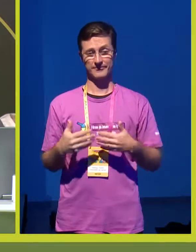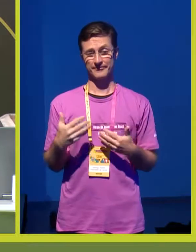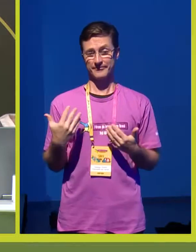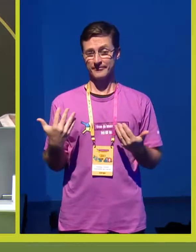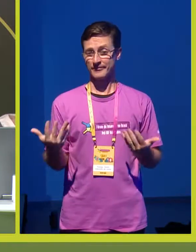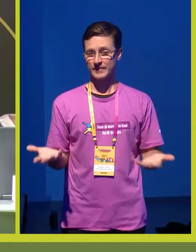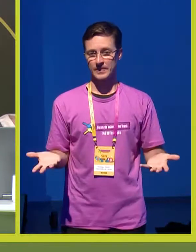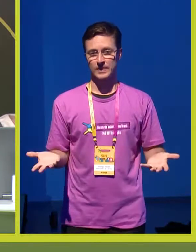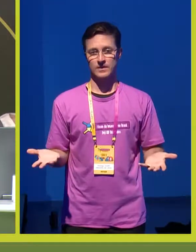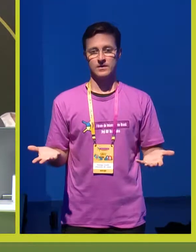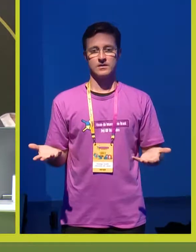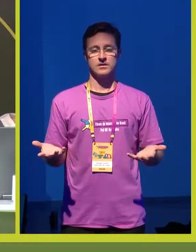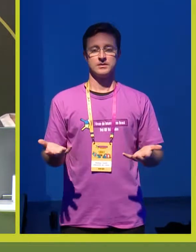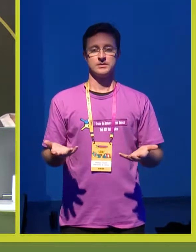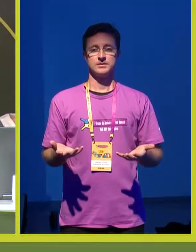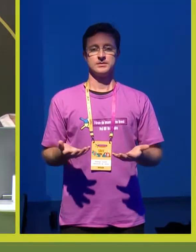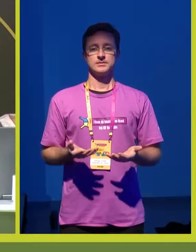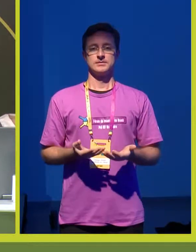cenário,